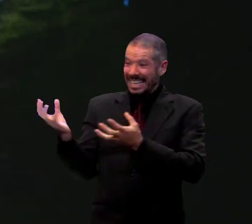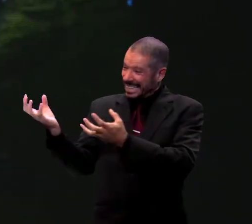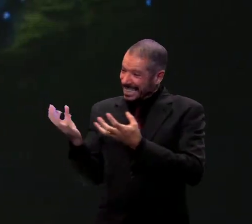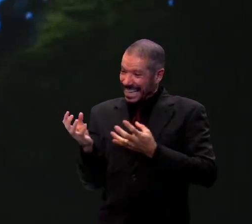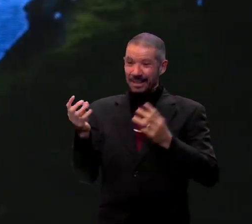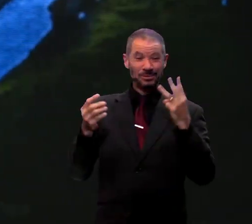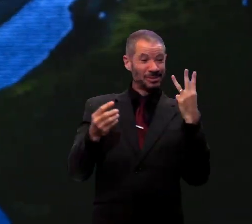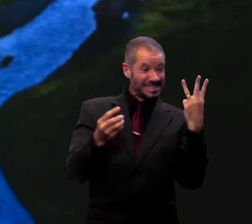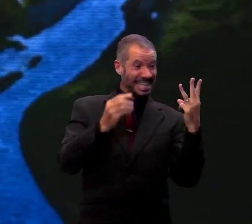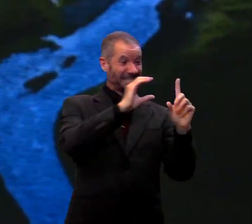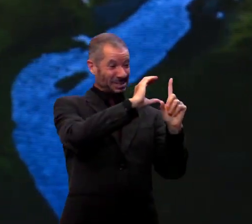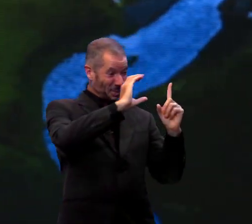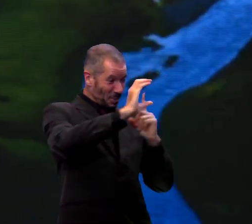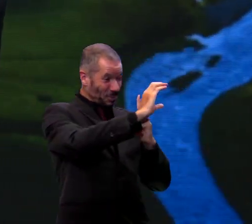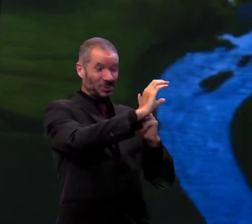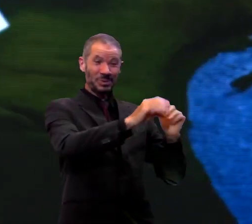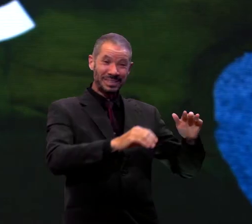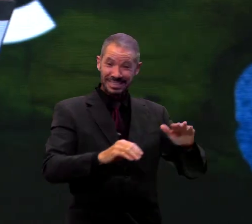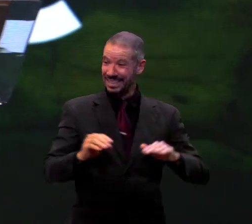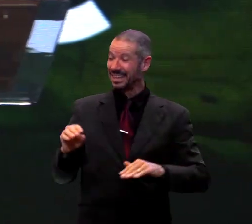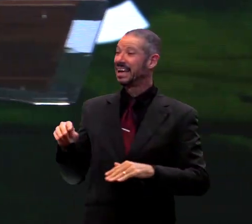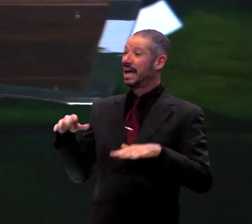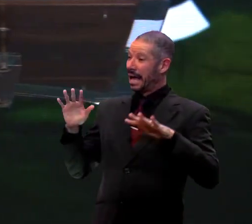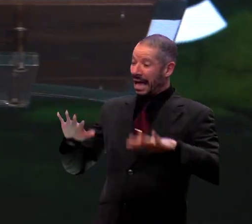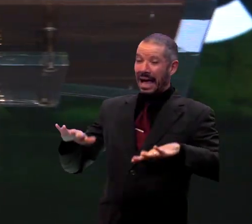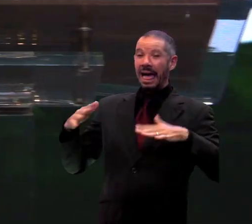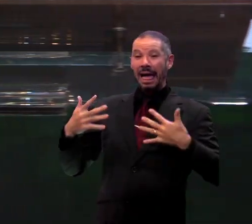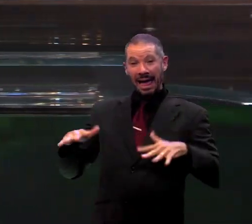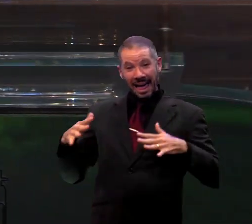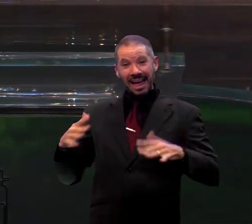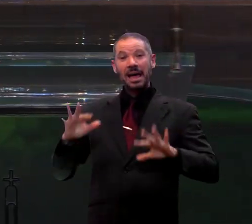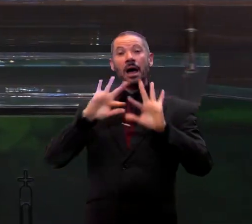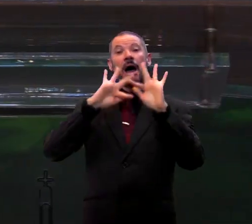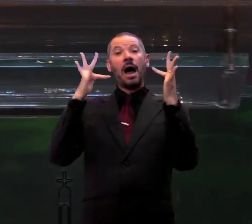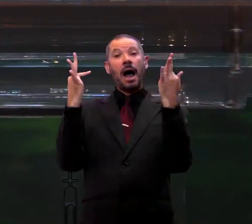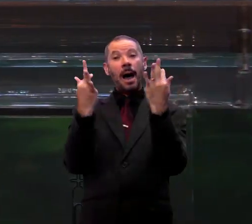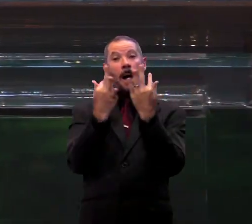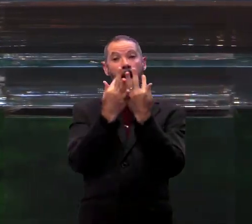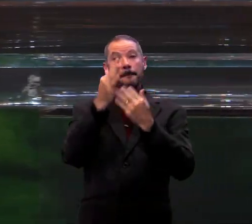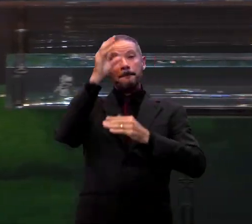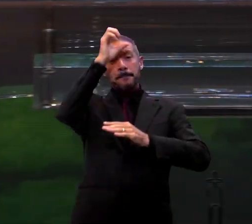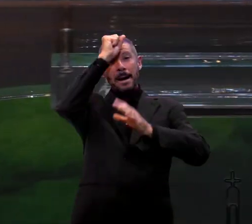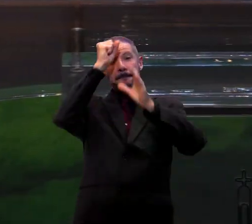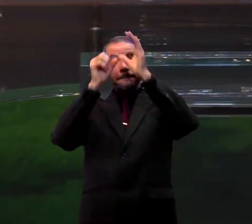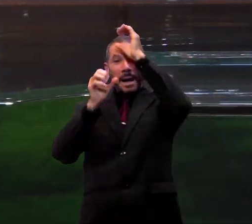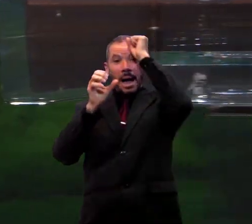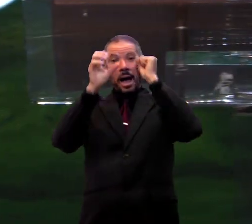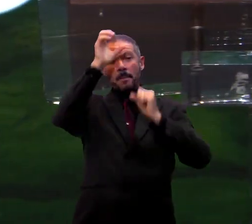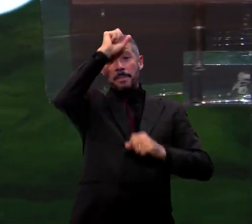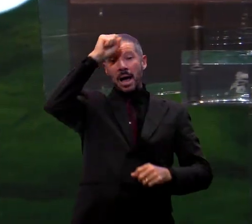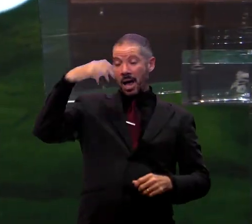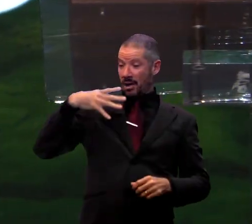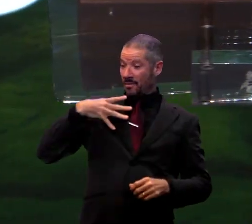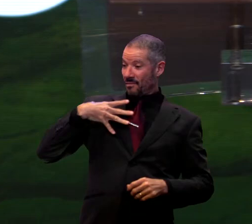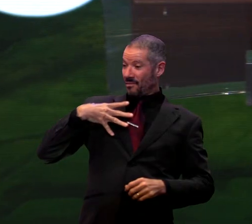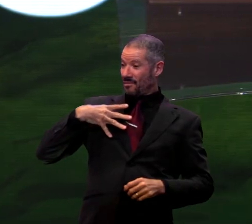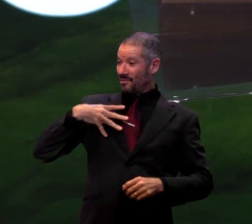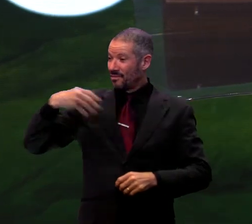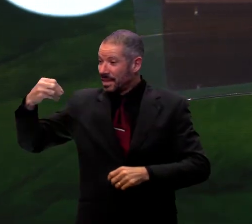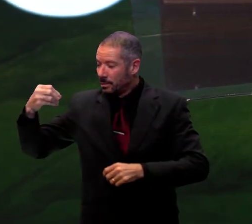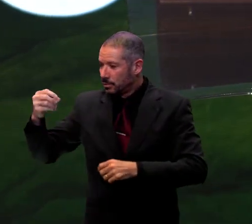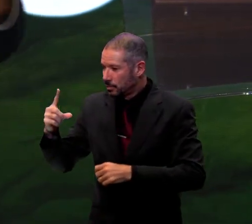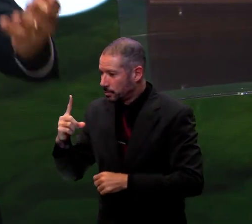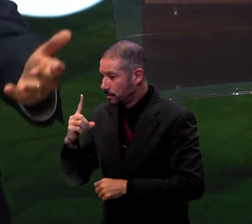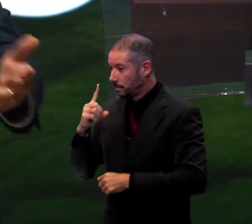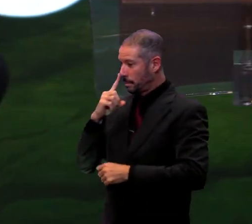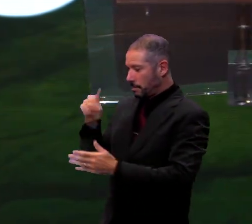3. E aí a família vai aprendendo esse valor, e filhos se tornam inspiração para os seus pais